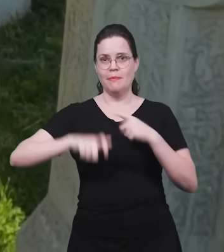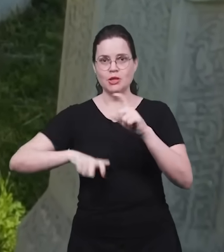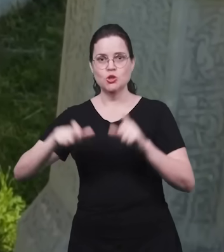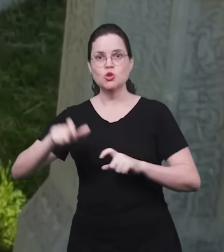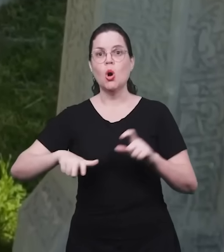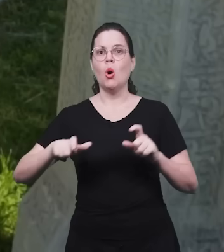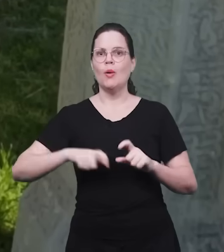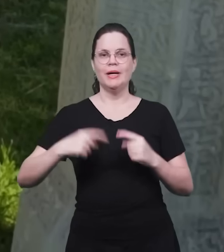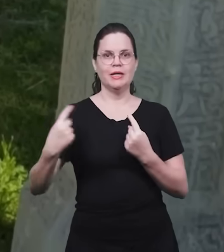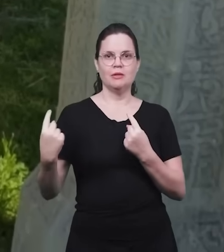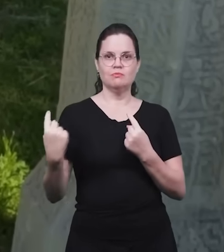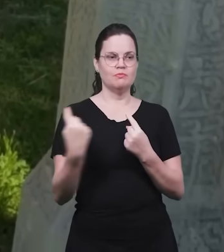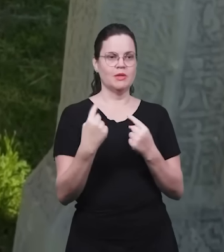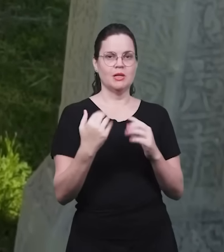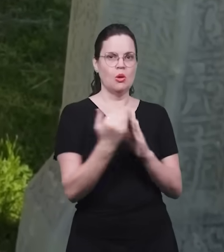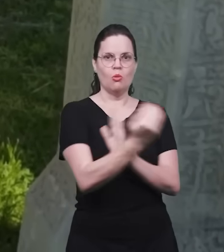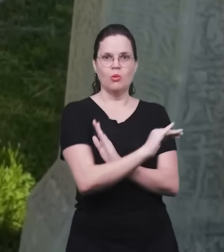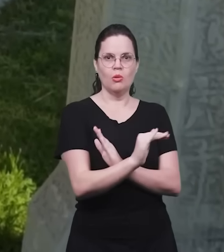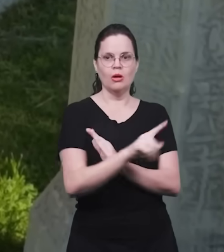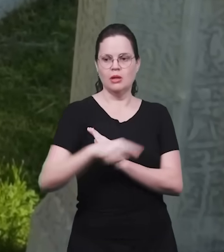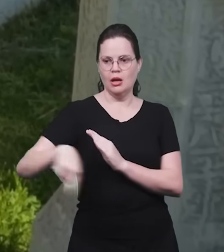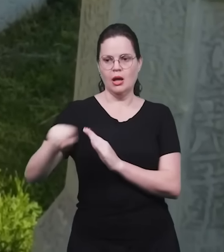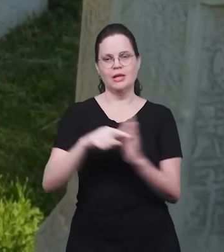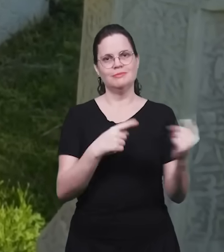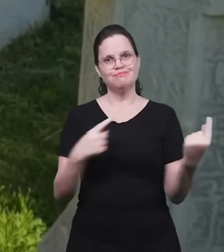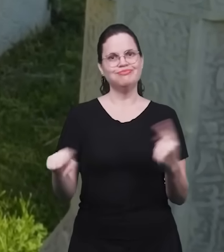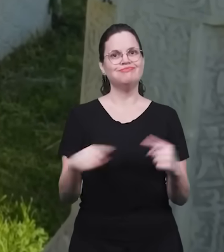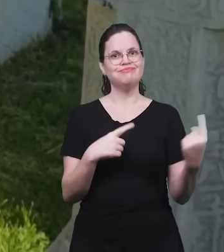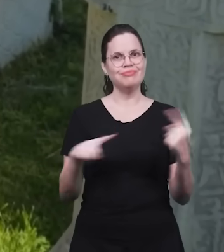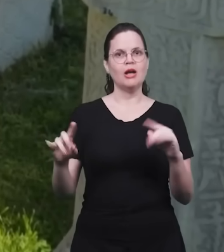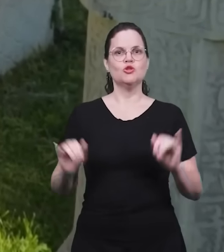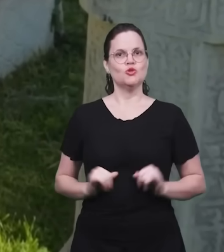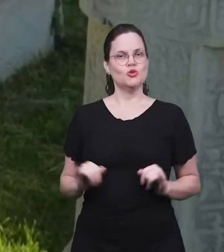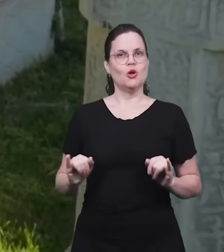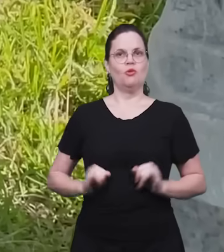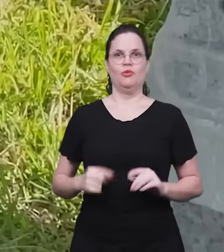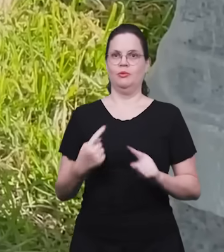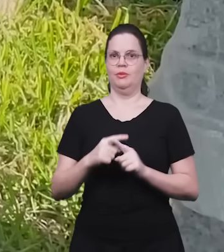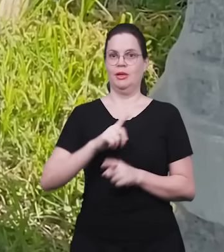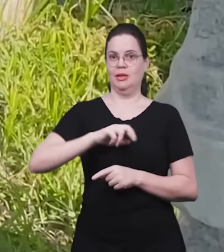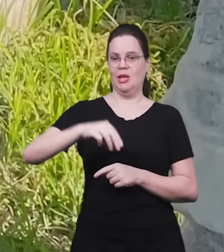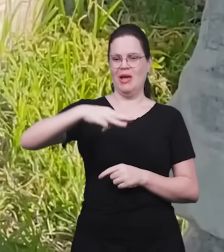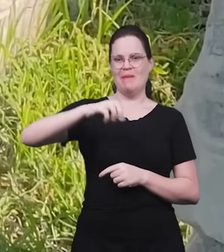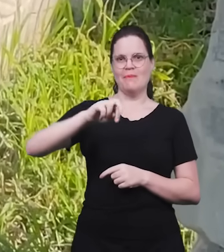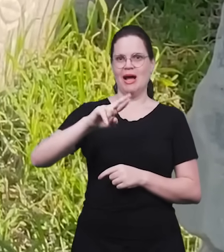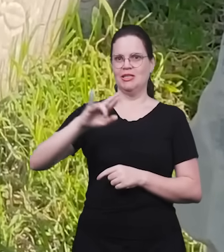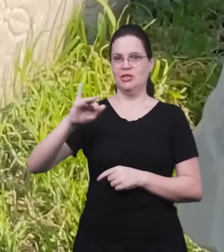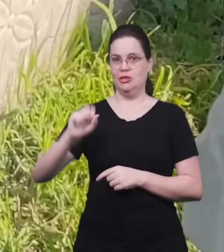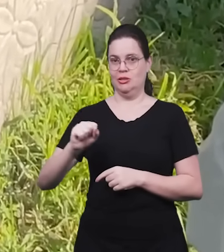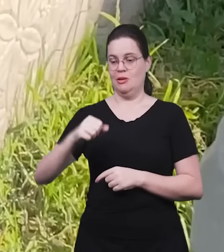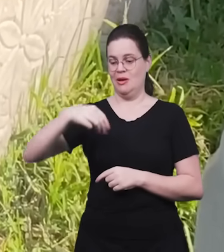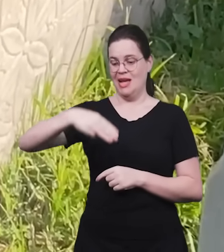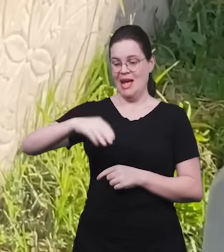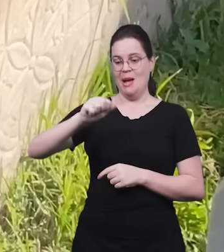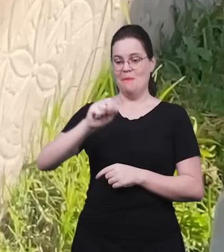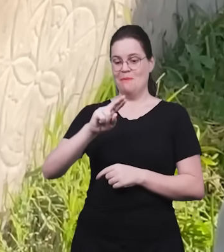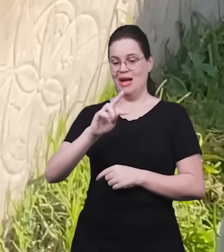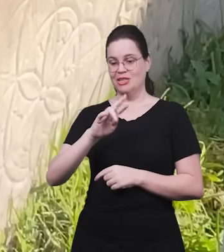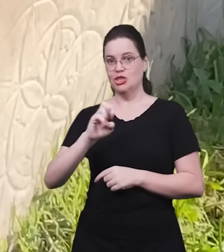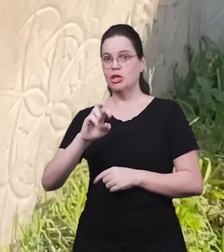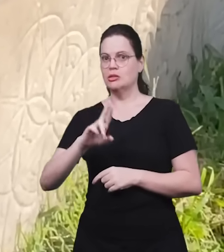Não é dos mártires. Porque o mártir, ele largou tudo. É um negócio assim que não dá nem para